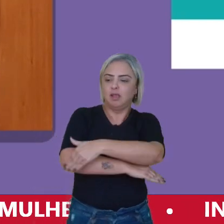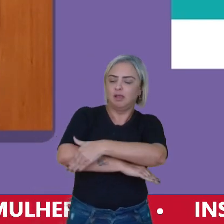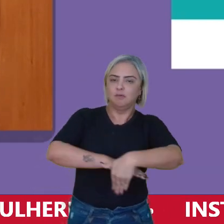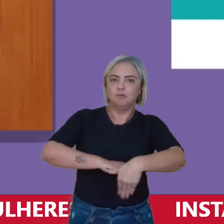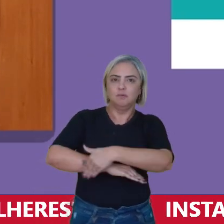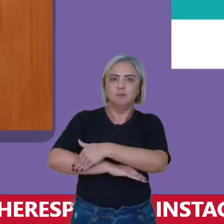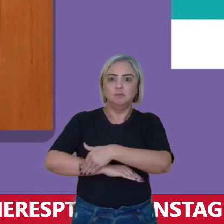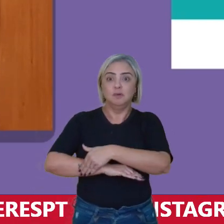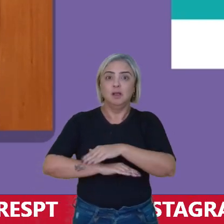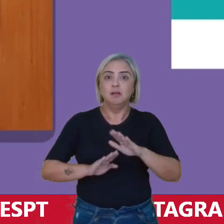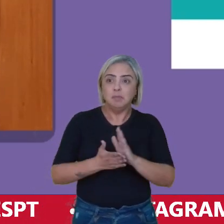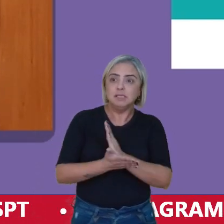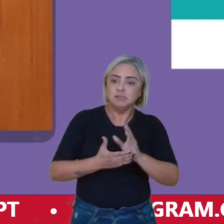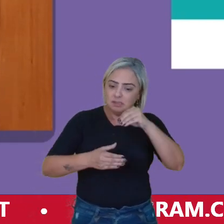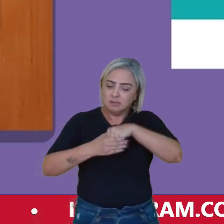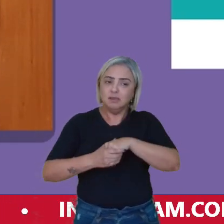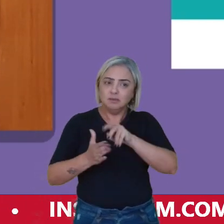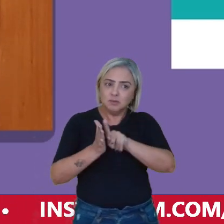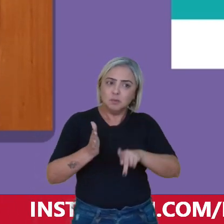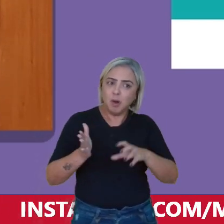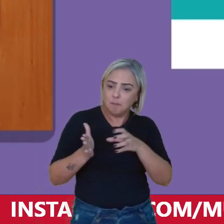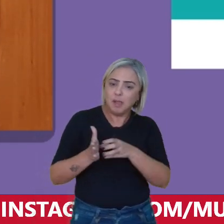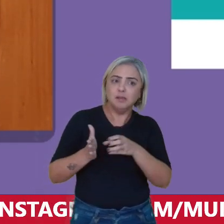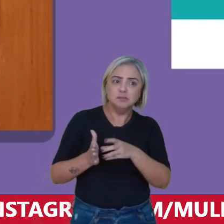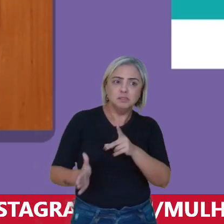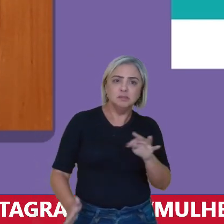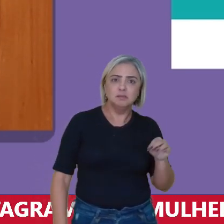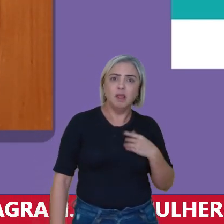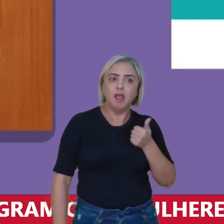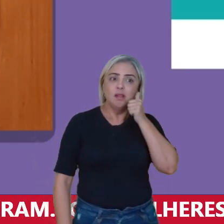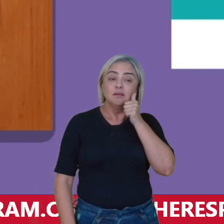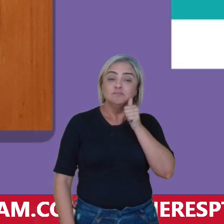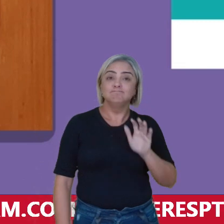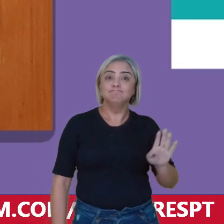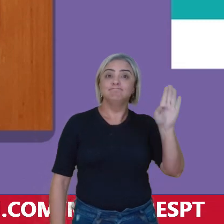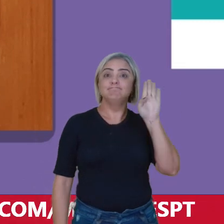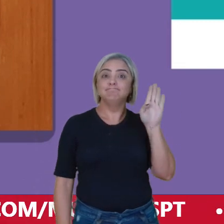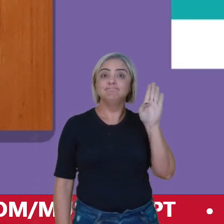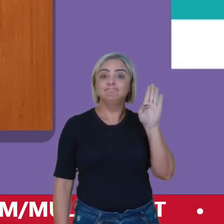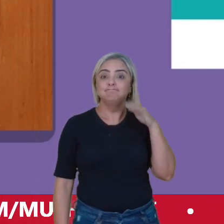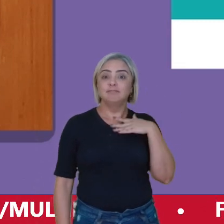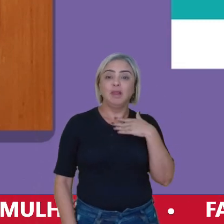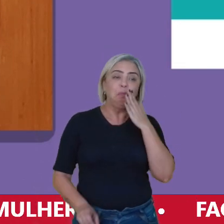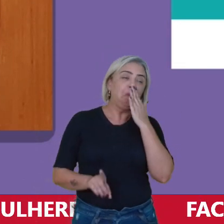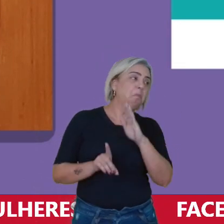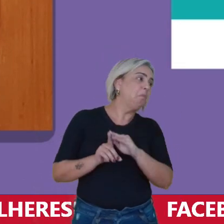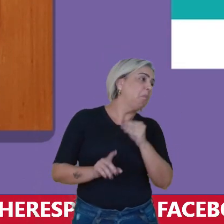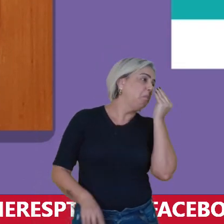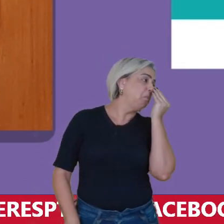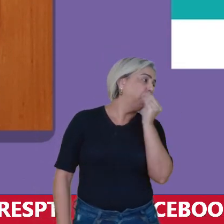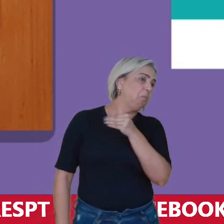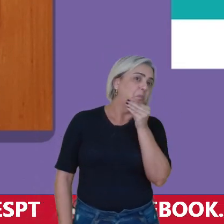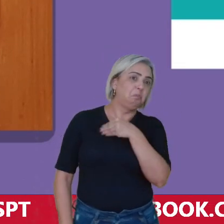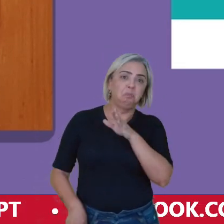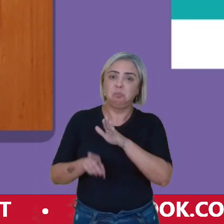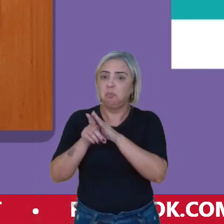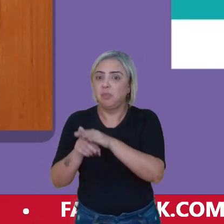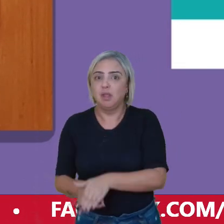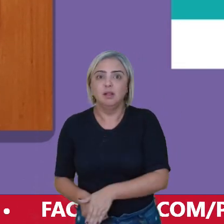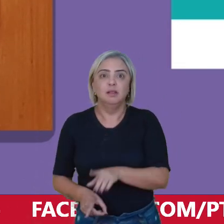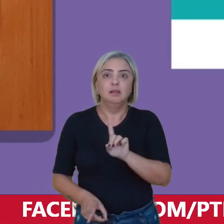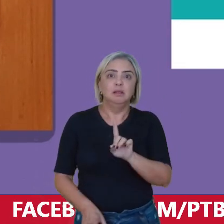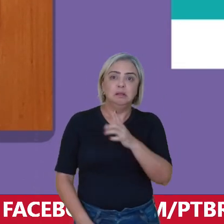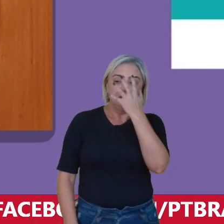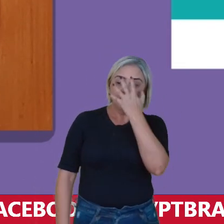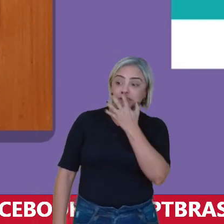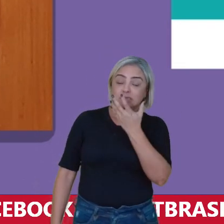mas às vezes dentro do nosso próprio partido, às vezes nossas candidaturas acabam sendo subestimadas, né? Acabam sendo não levadas